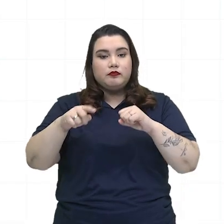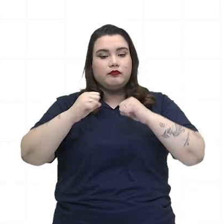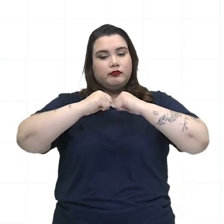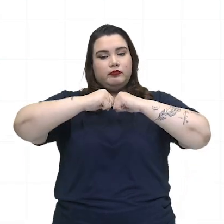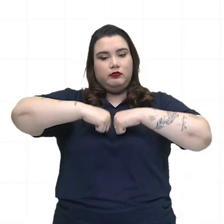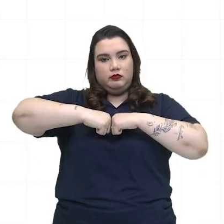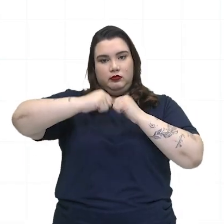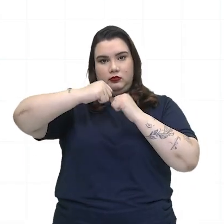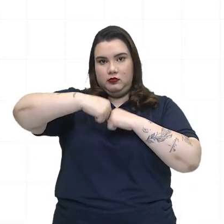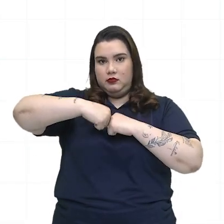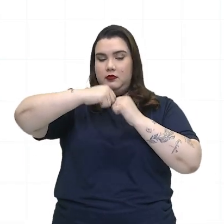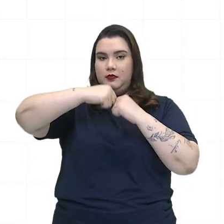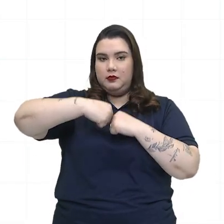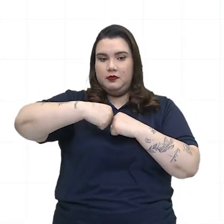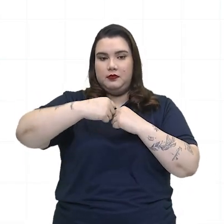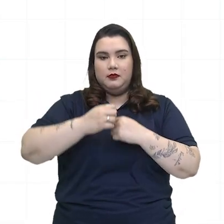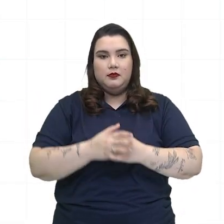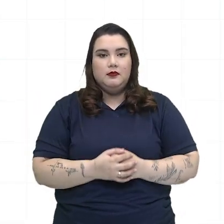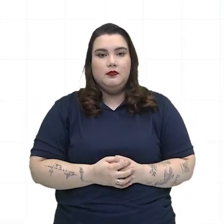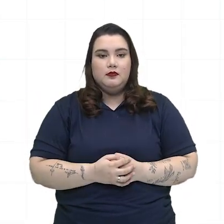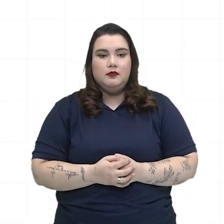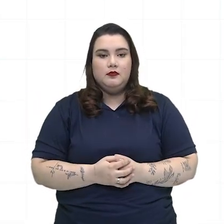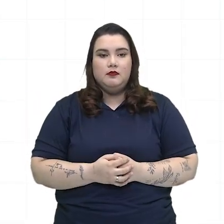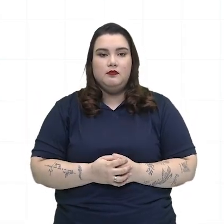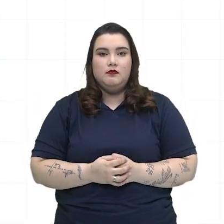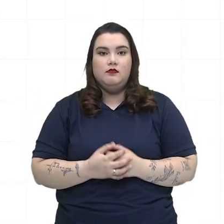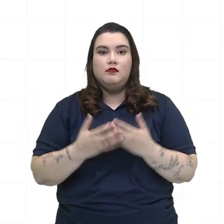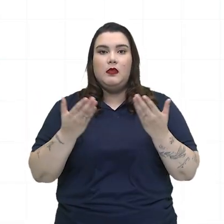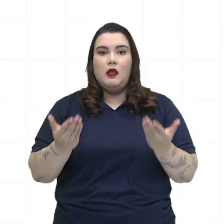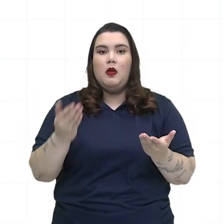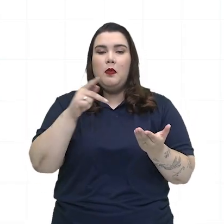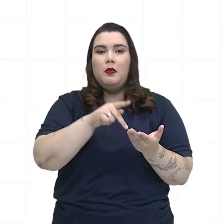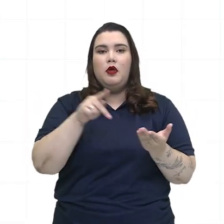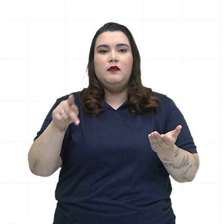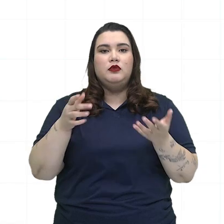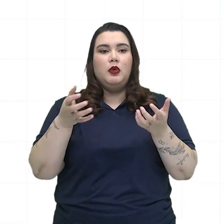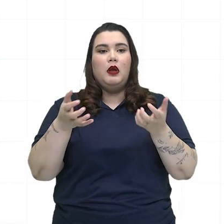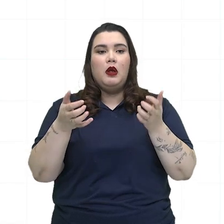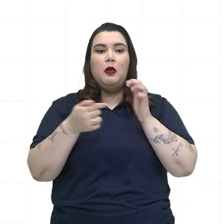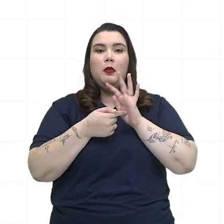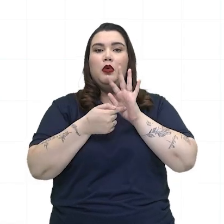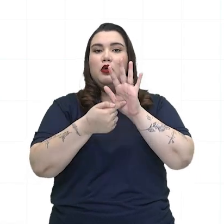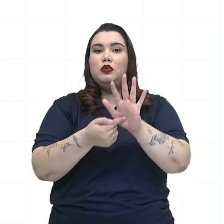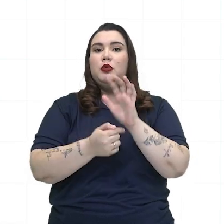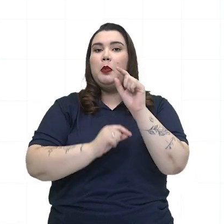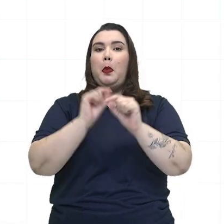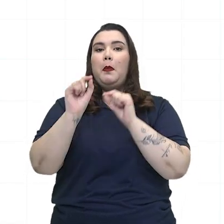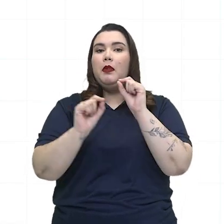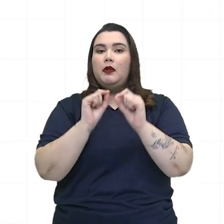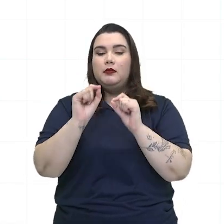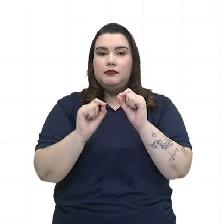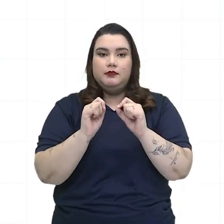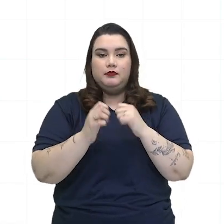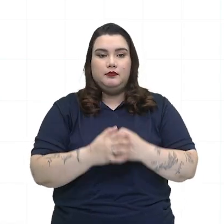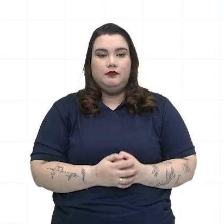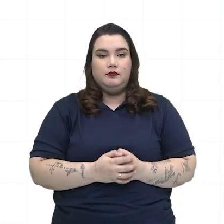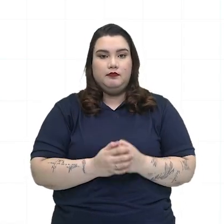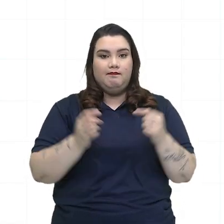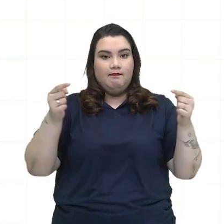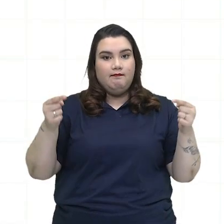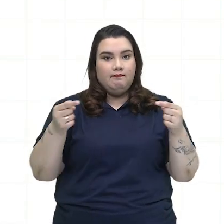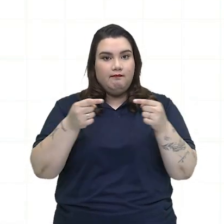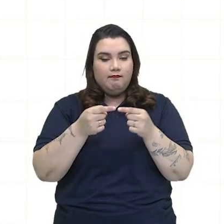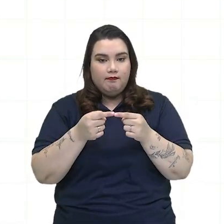ou desse com as cartilagens. E aqui a professora quer destacar isso, que apesar